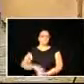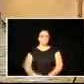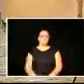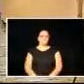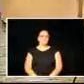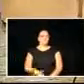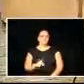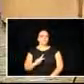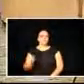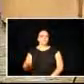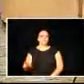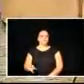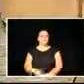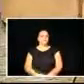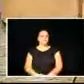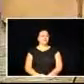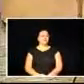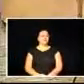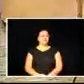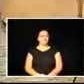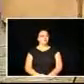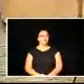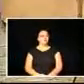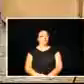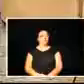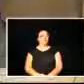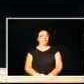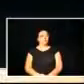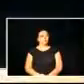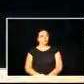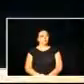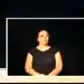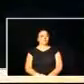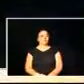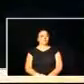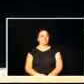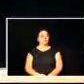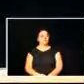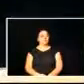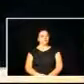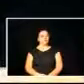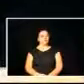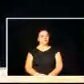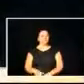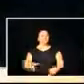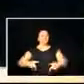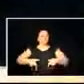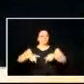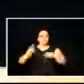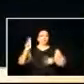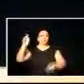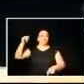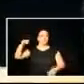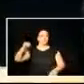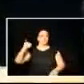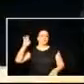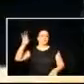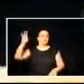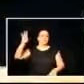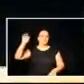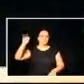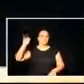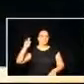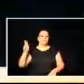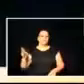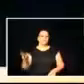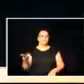Senhor presidente, bom, me dirijo aqui novamente aos funcionários da Unital e também aos que